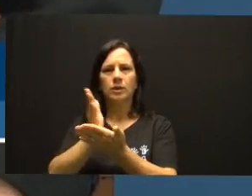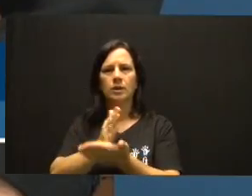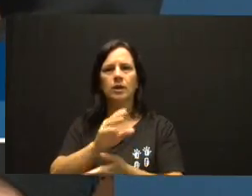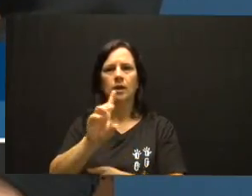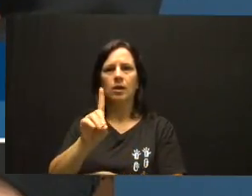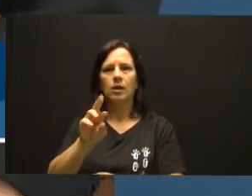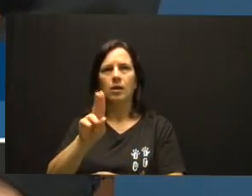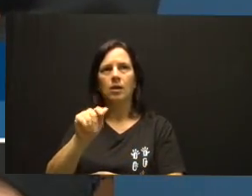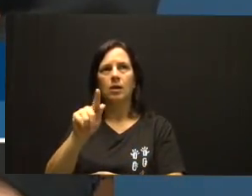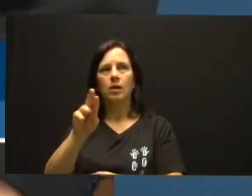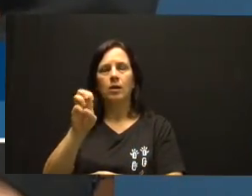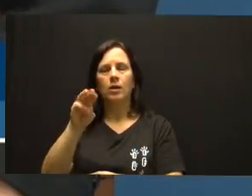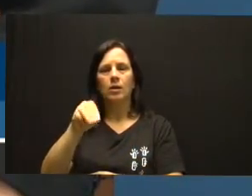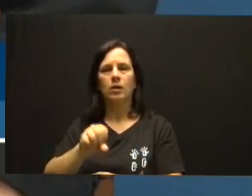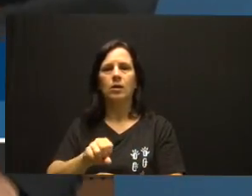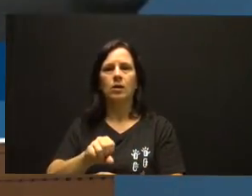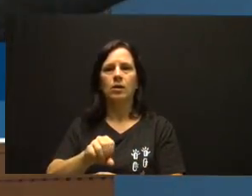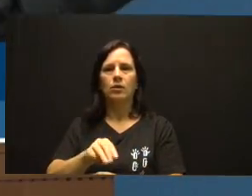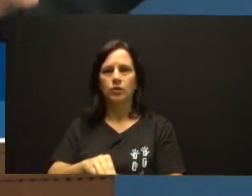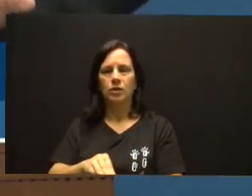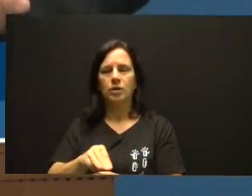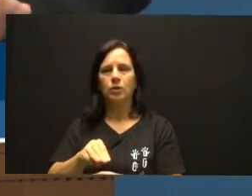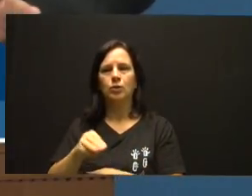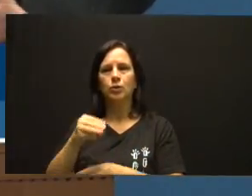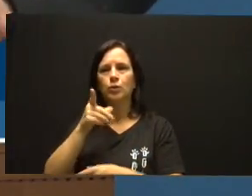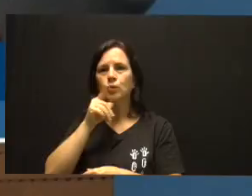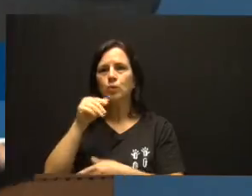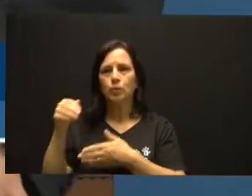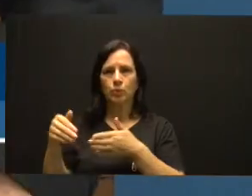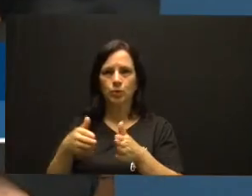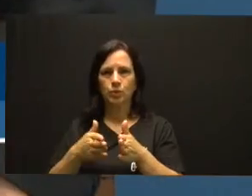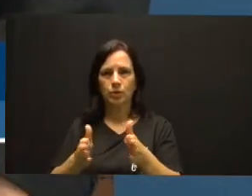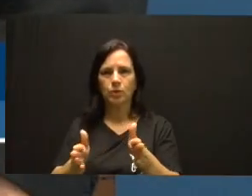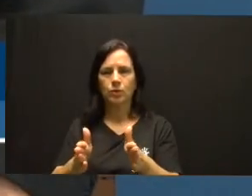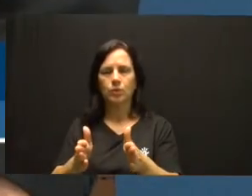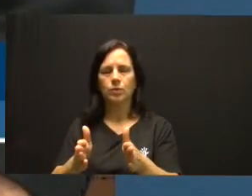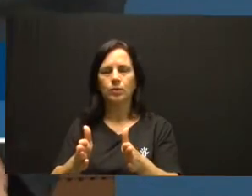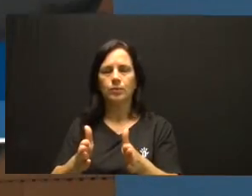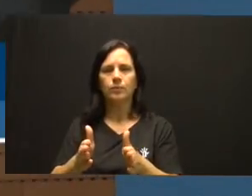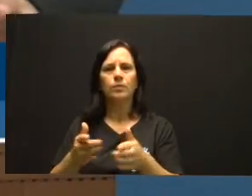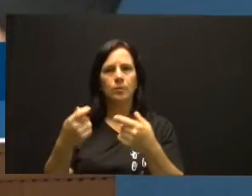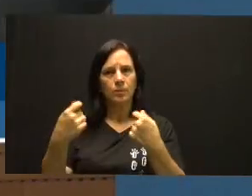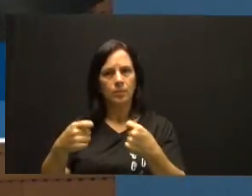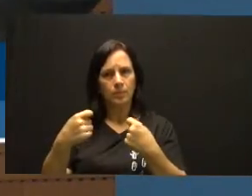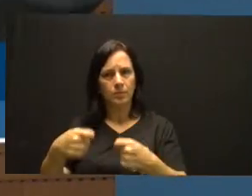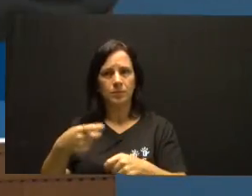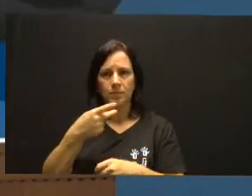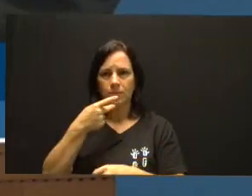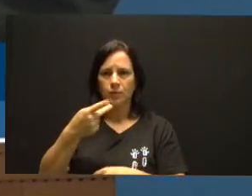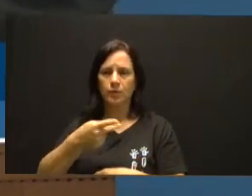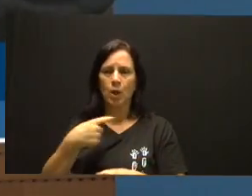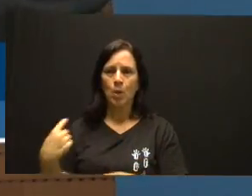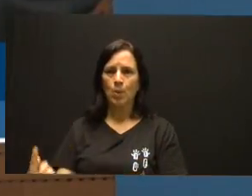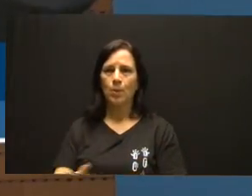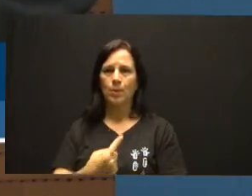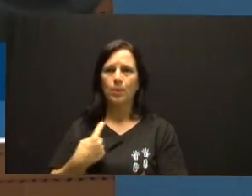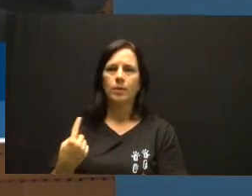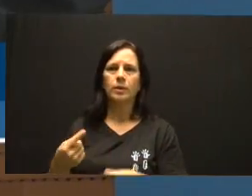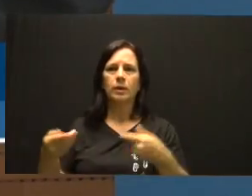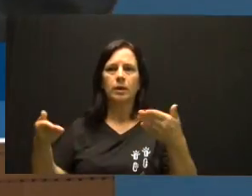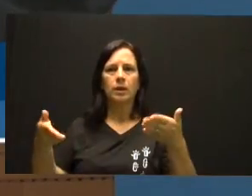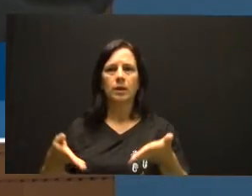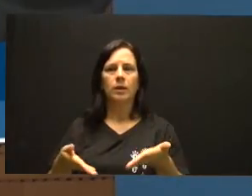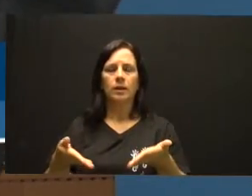rios. E é devaneio aqui falar, vereador Sérgio, que infelizmente nós aqui